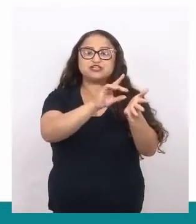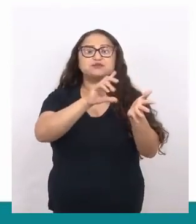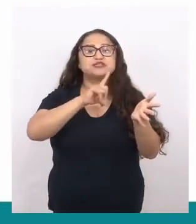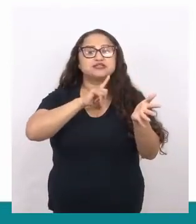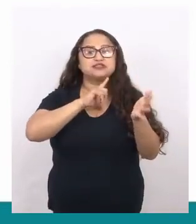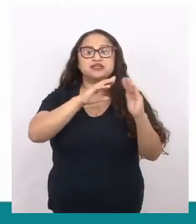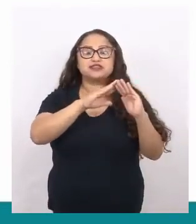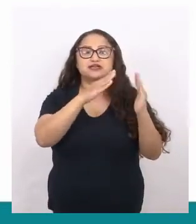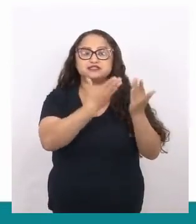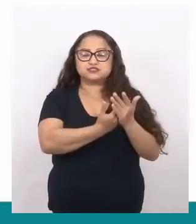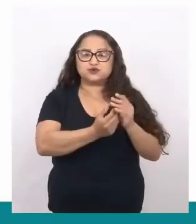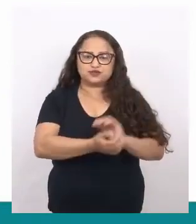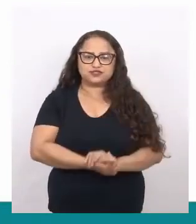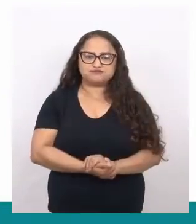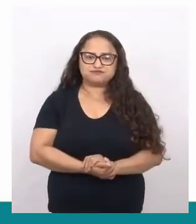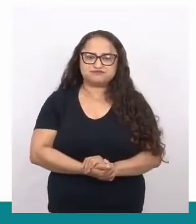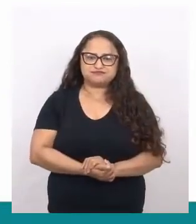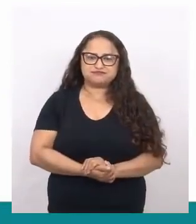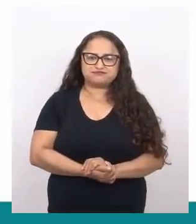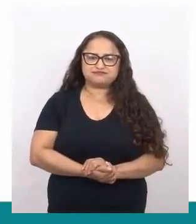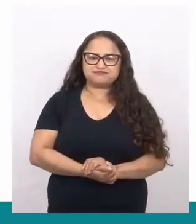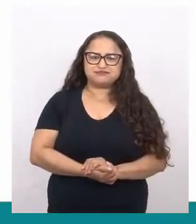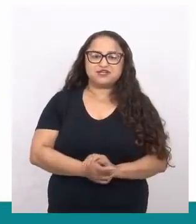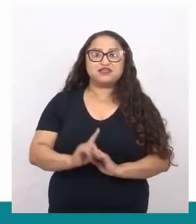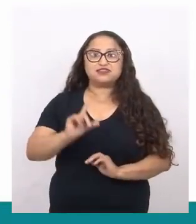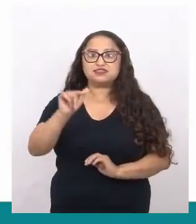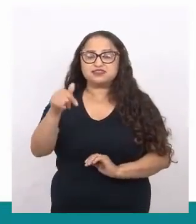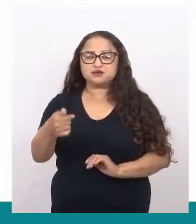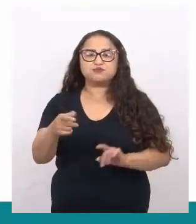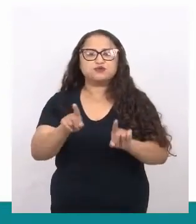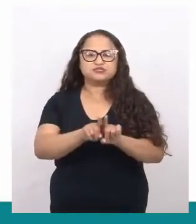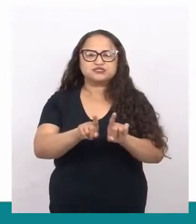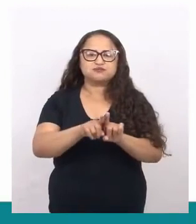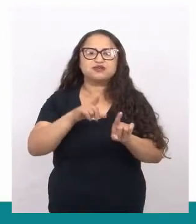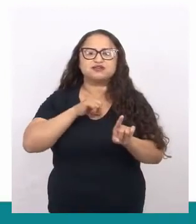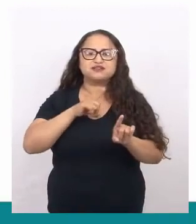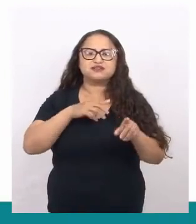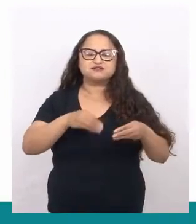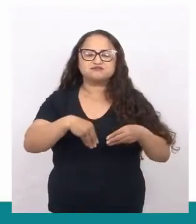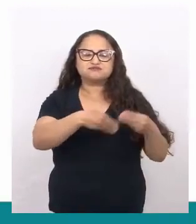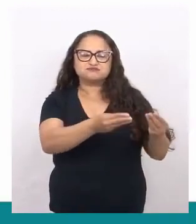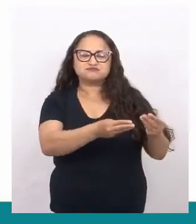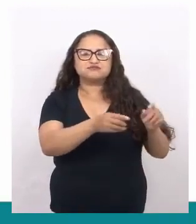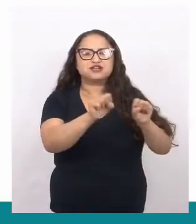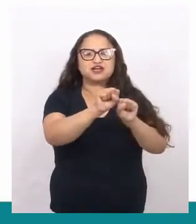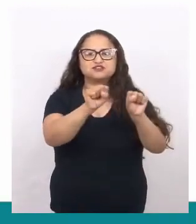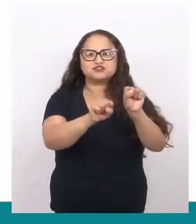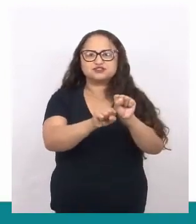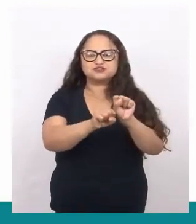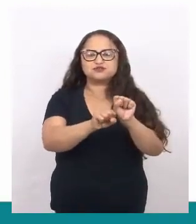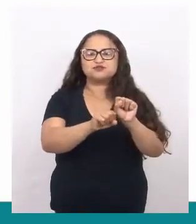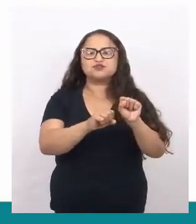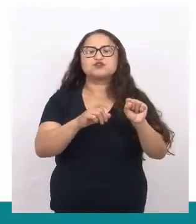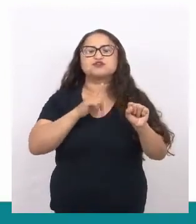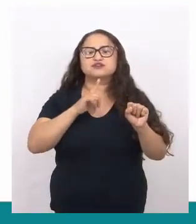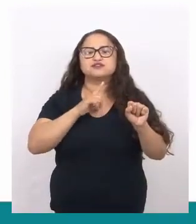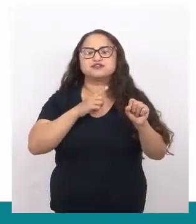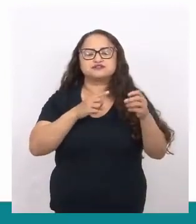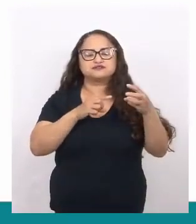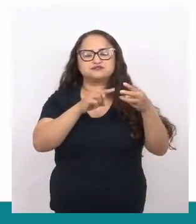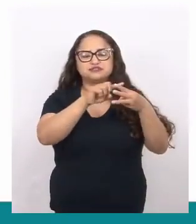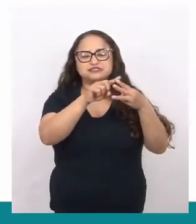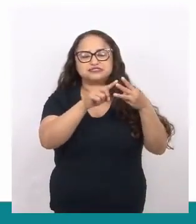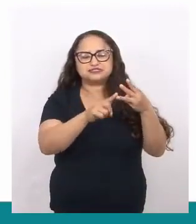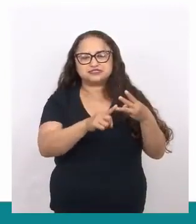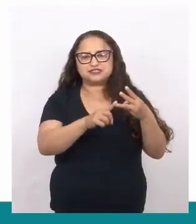na escola, e aí, em seguida, tem a atribuição e a associação. Então, no nível da escola, tem essas 3 etapas